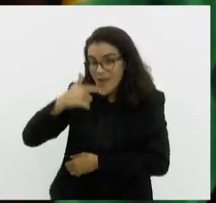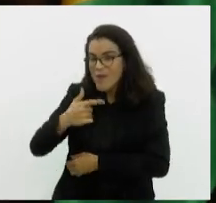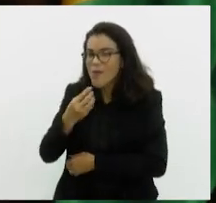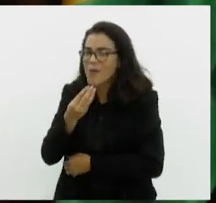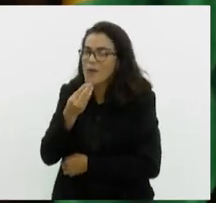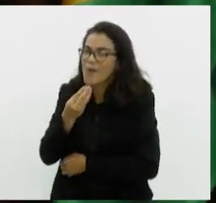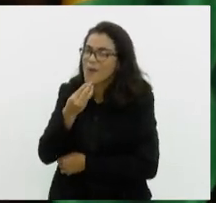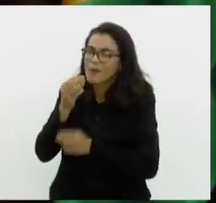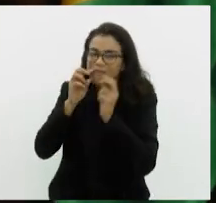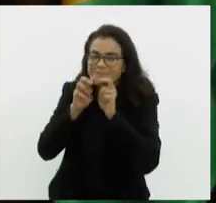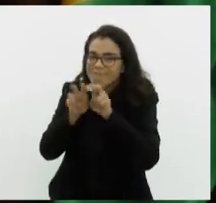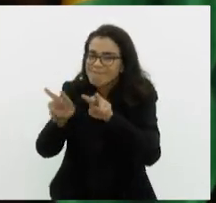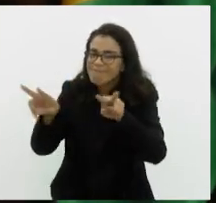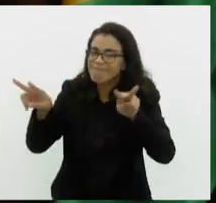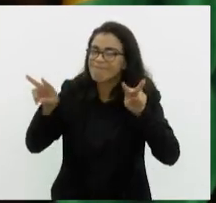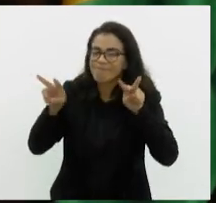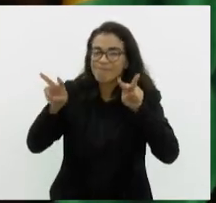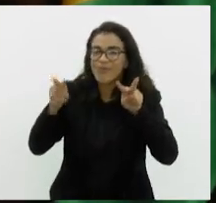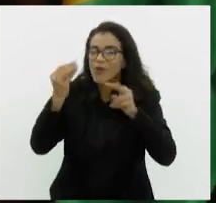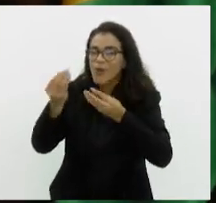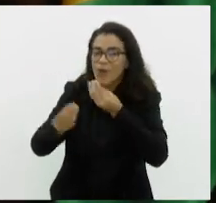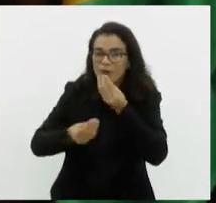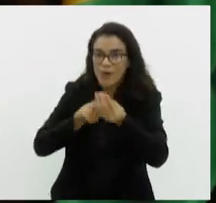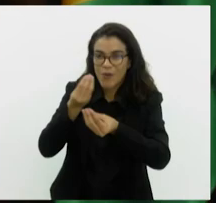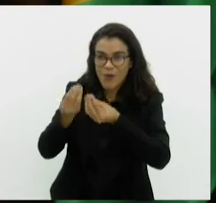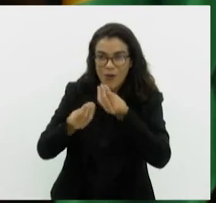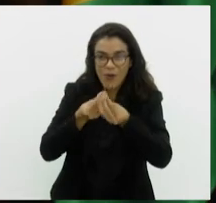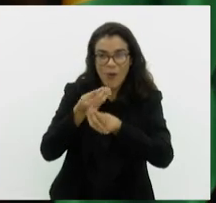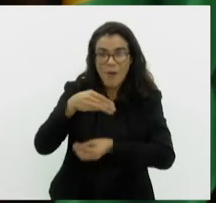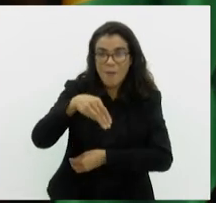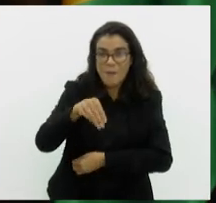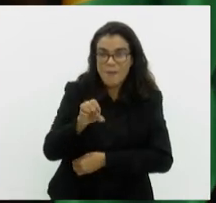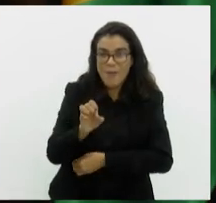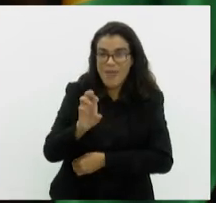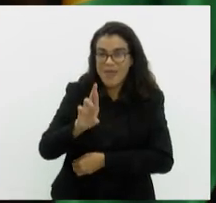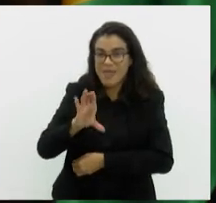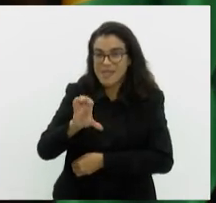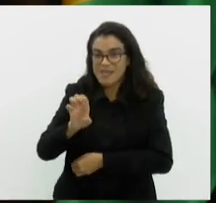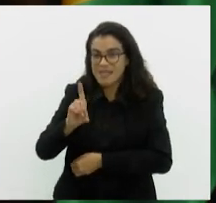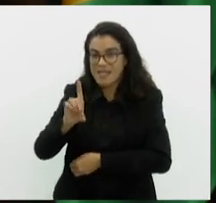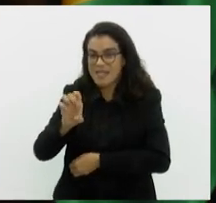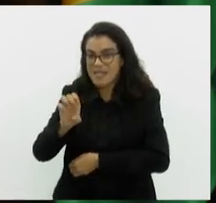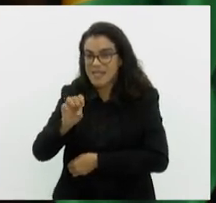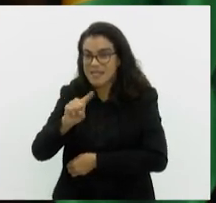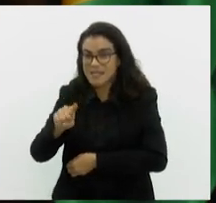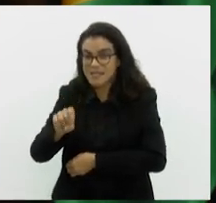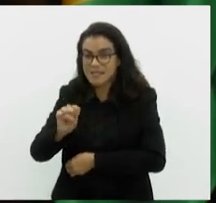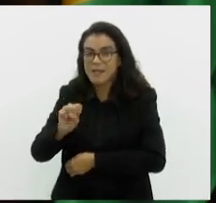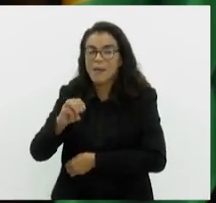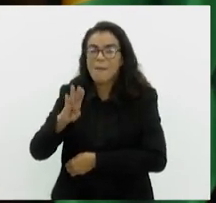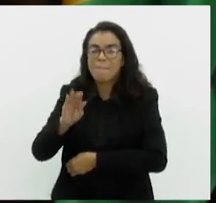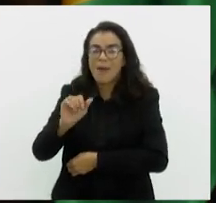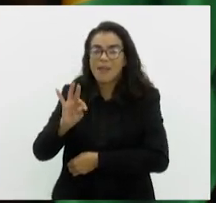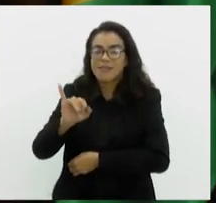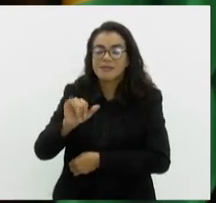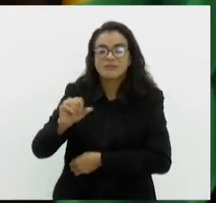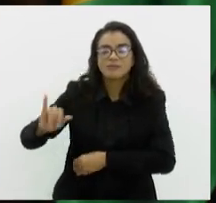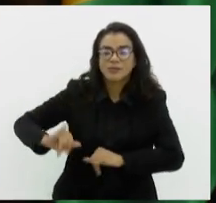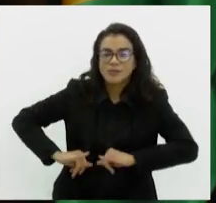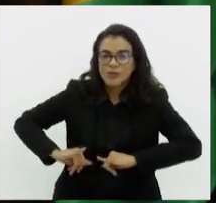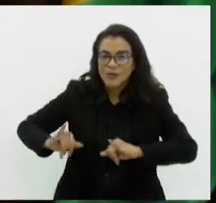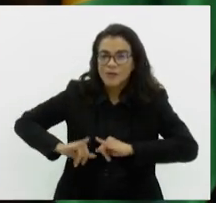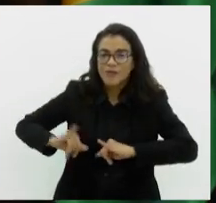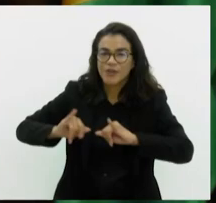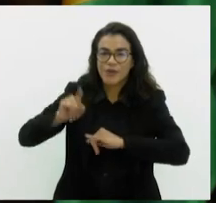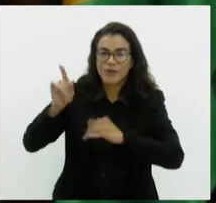oportunidade de ver como Mercedes Batista sofreu no Teatro Municipal,